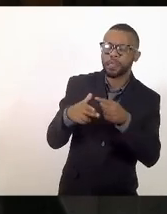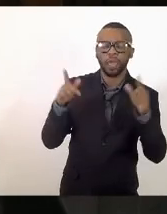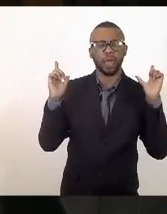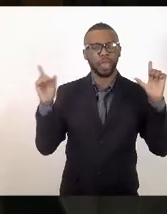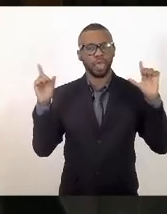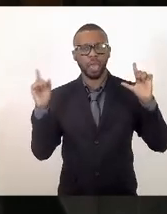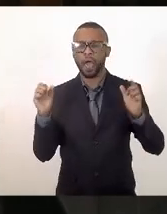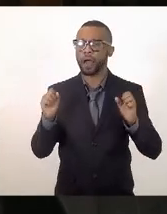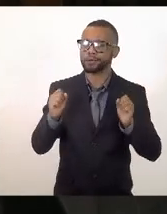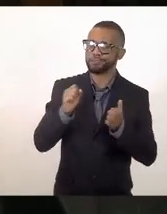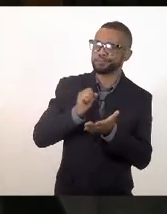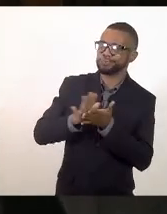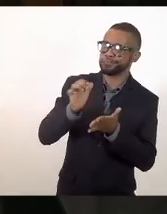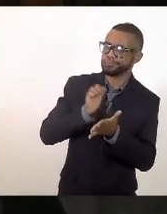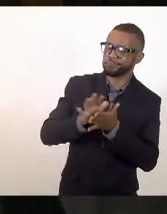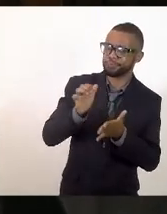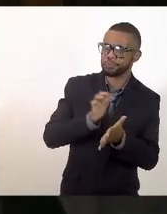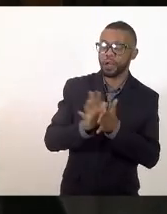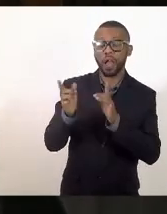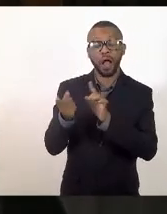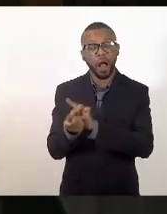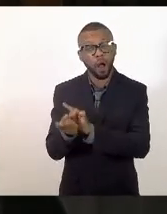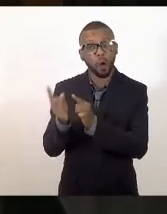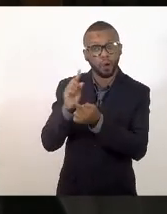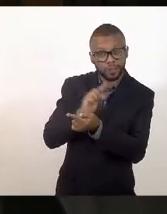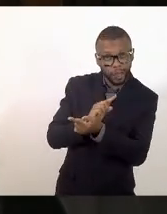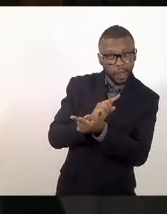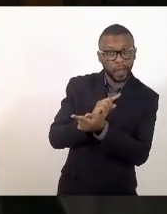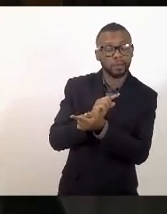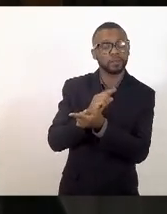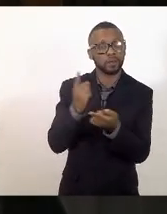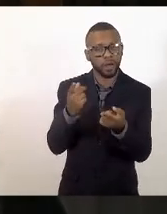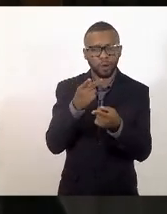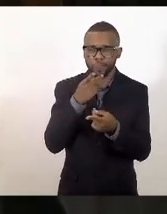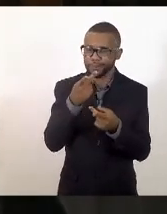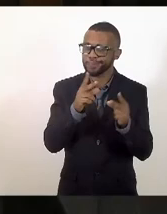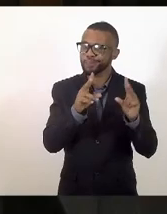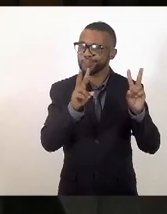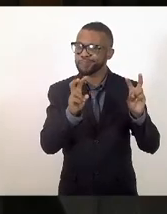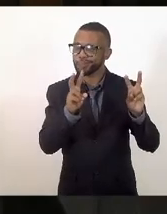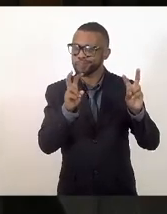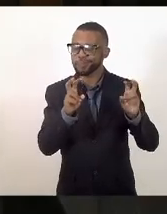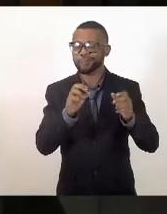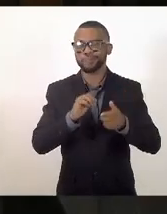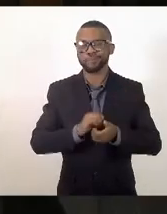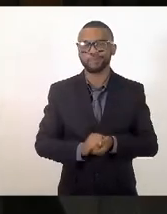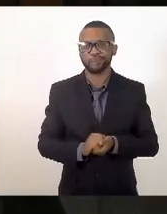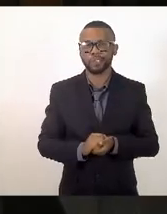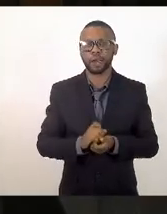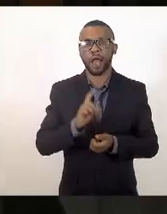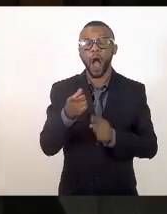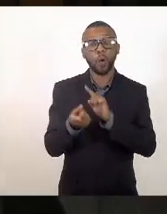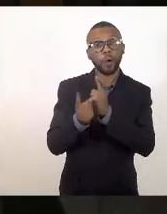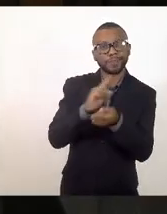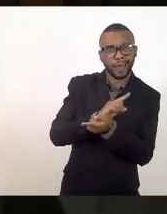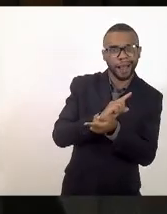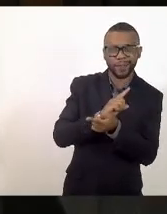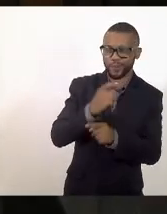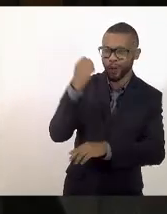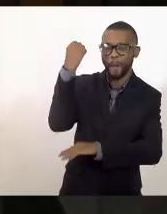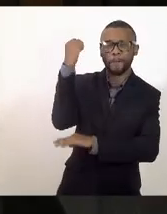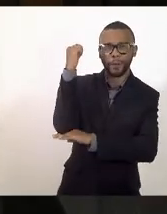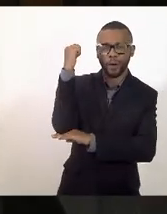públicos. Esse, ao contrário, literalmente, como se diz no popular, é o poste urinando no cachorro.